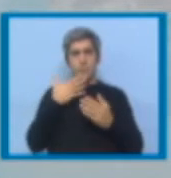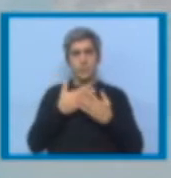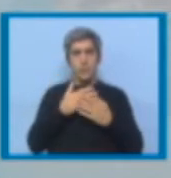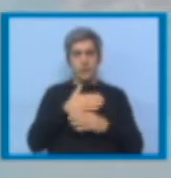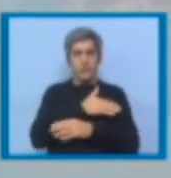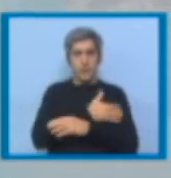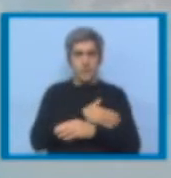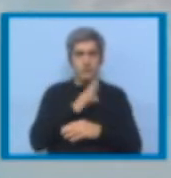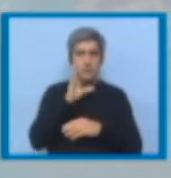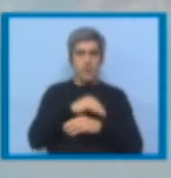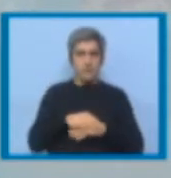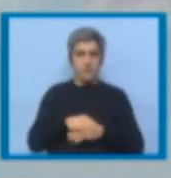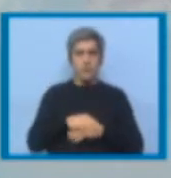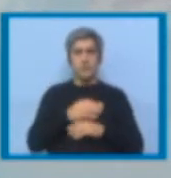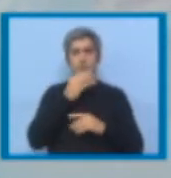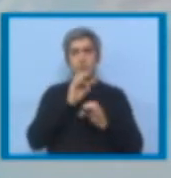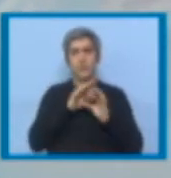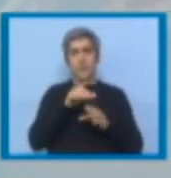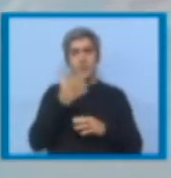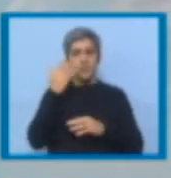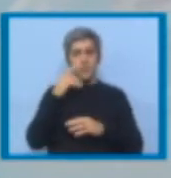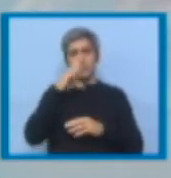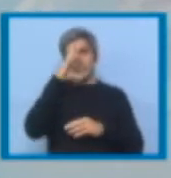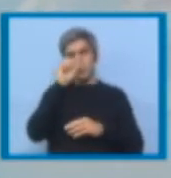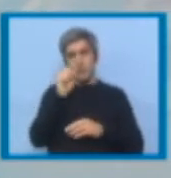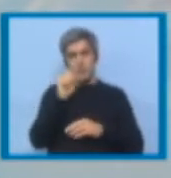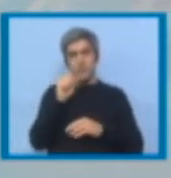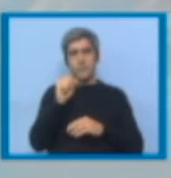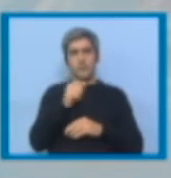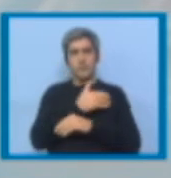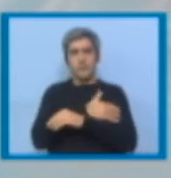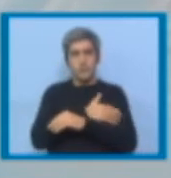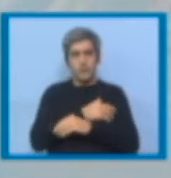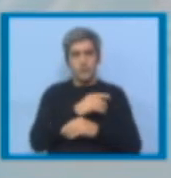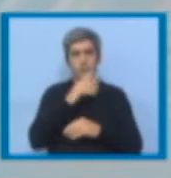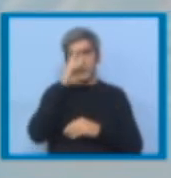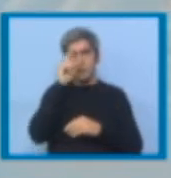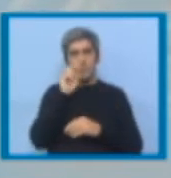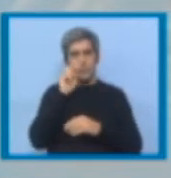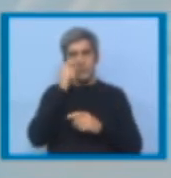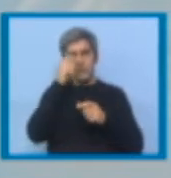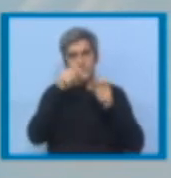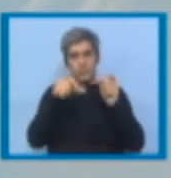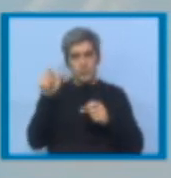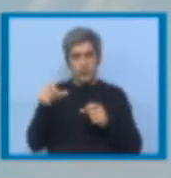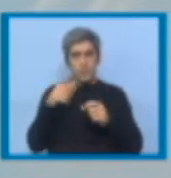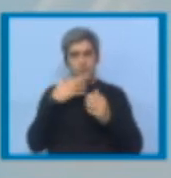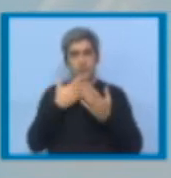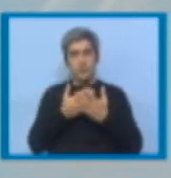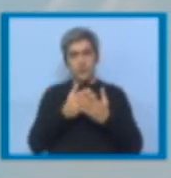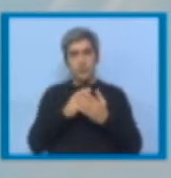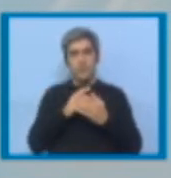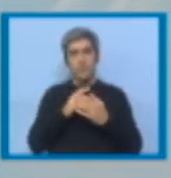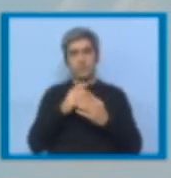mais frágil. A questão, como referias, do Estado, a fragilidade do Estado na proteção dos cidadãos lançou um